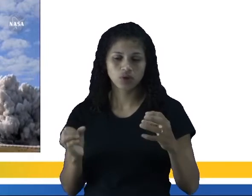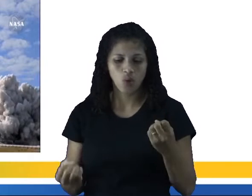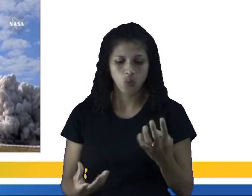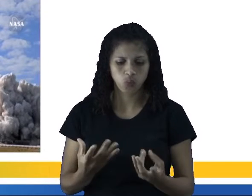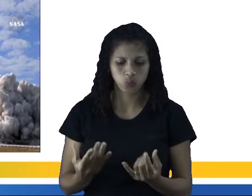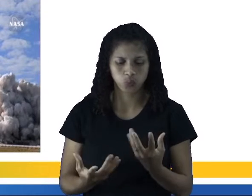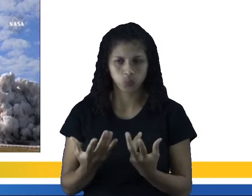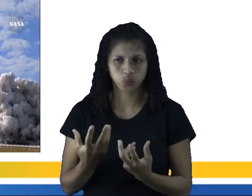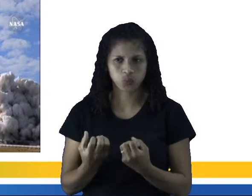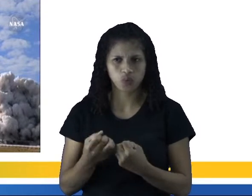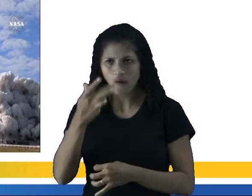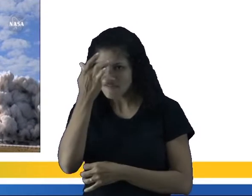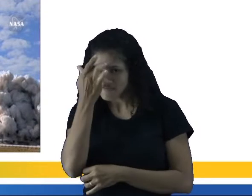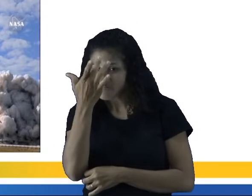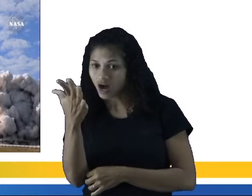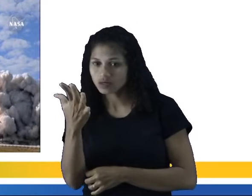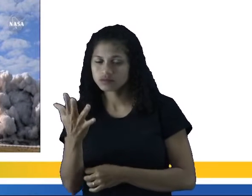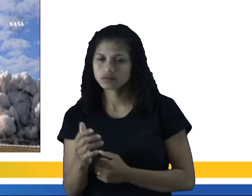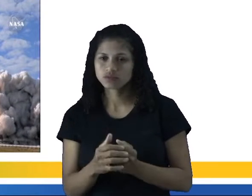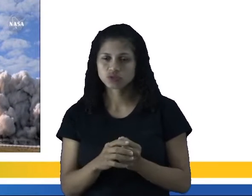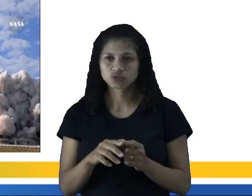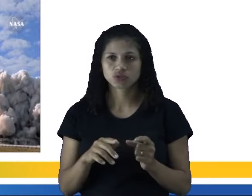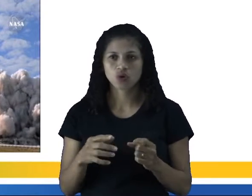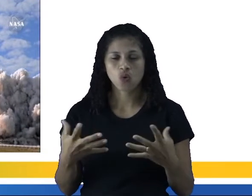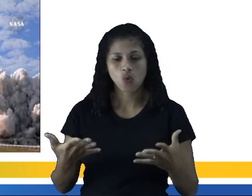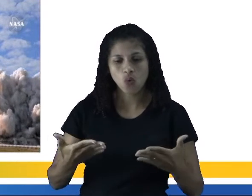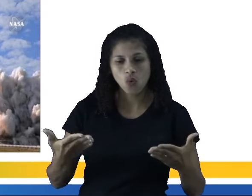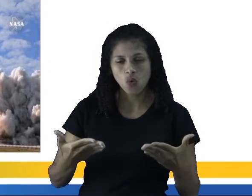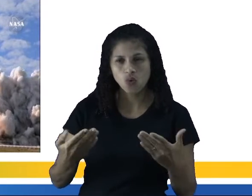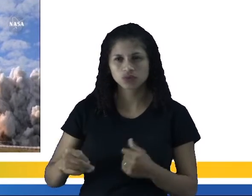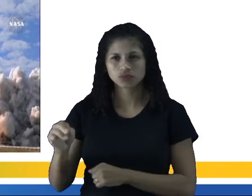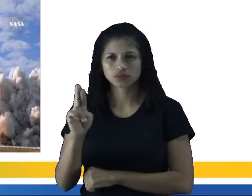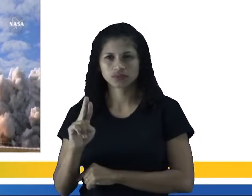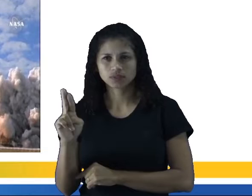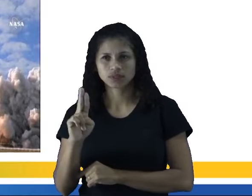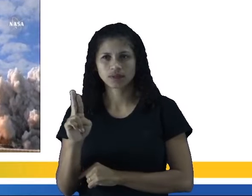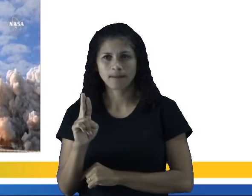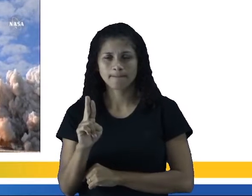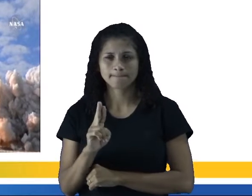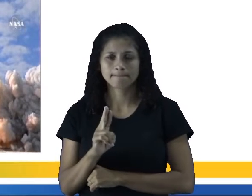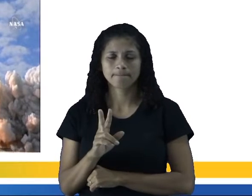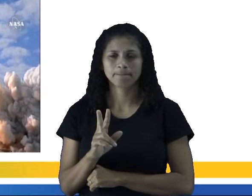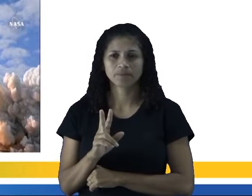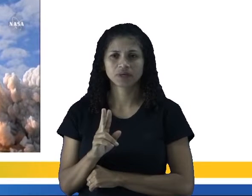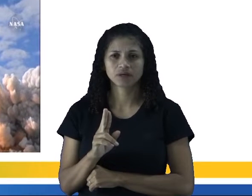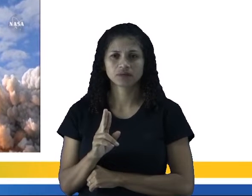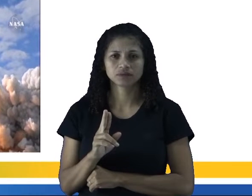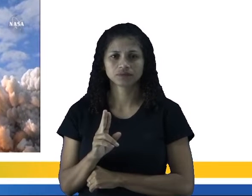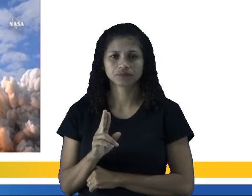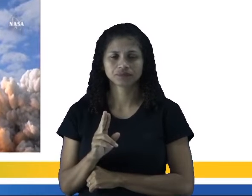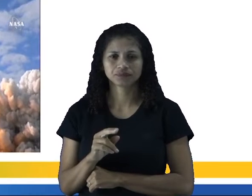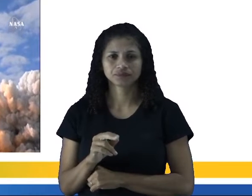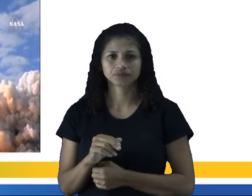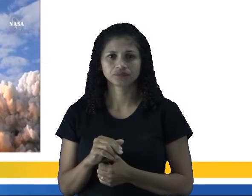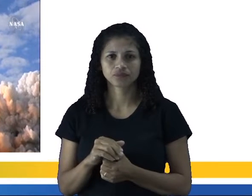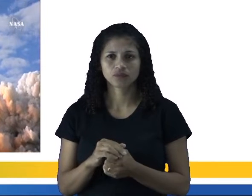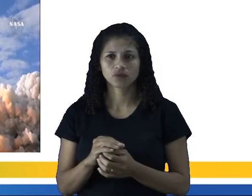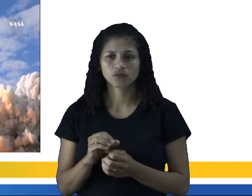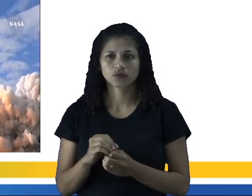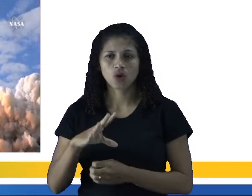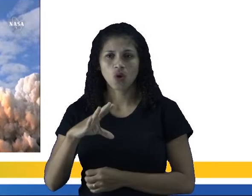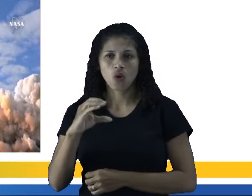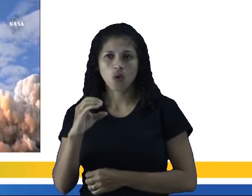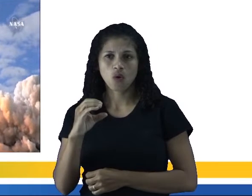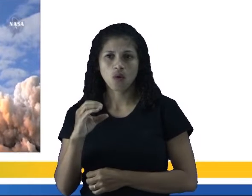para fazer, né, esse tipo de balão. Hoje em dia, ele é utilizado para fazer o quê? Para fazer